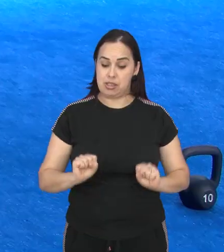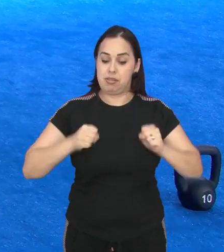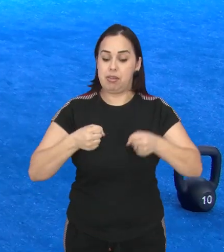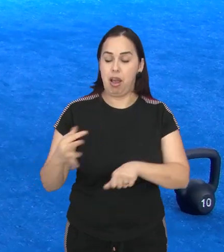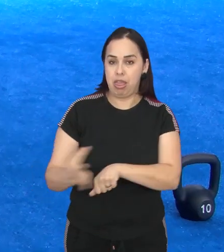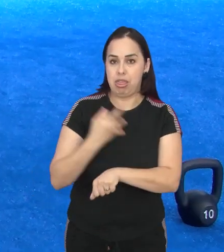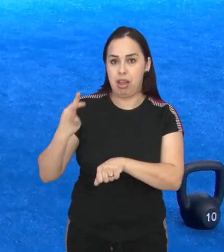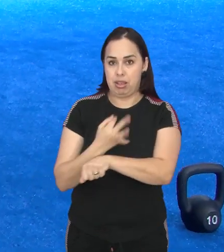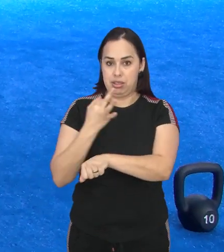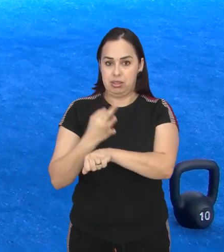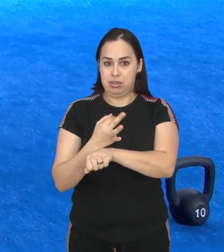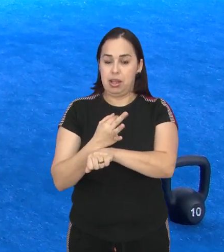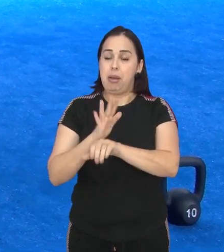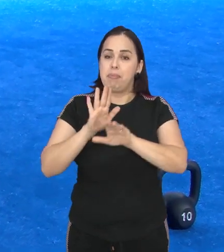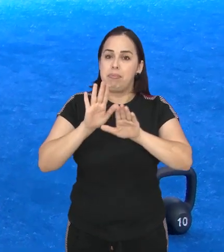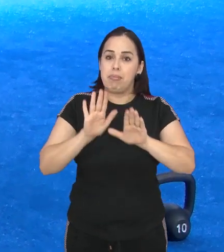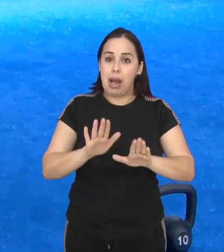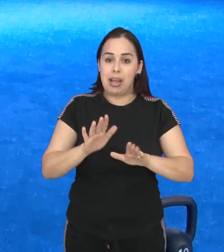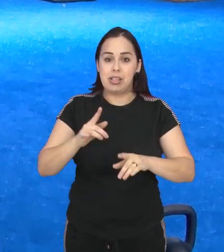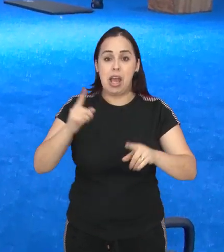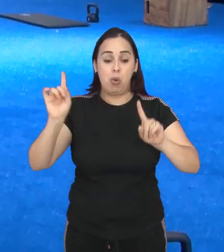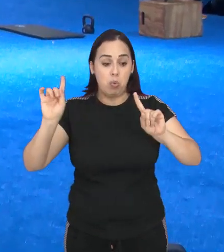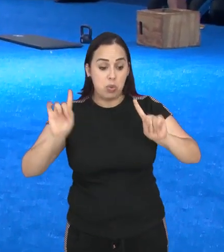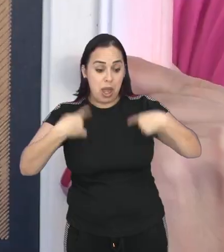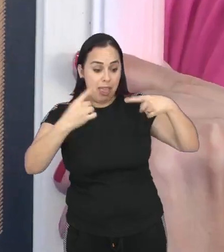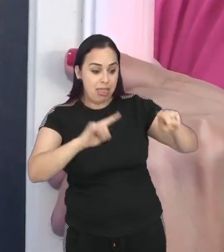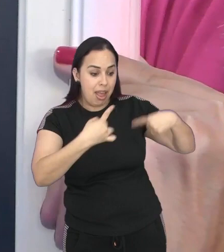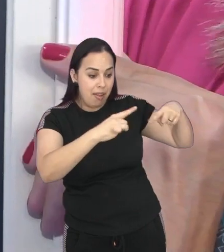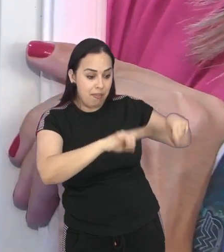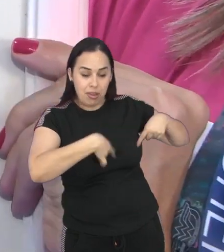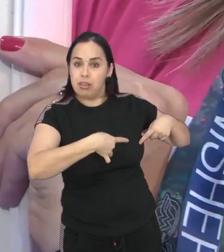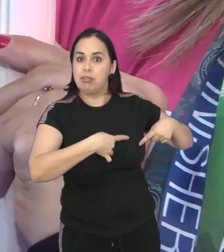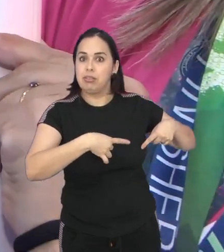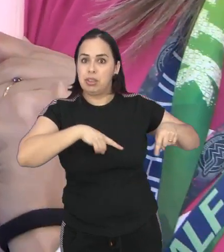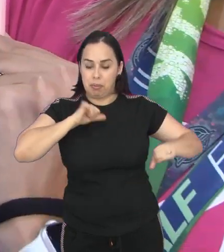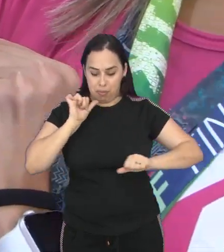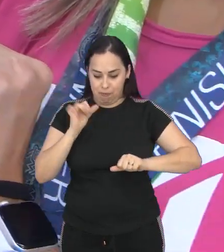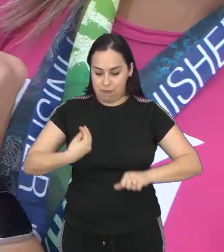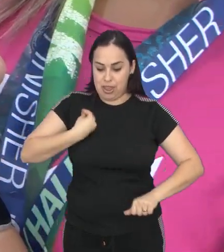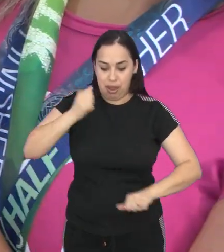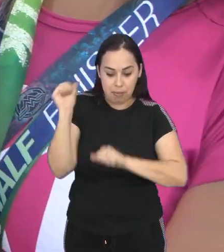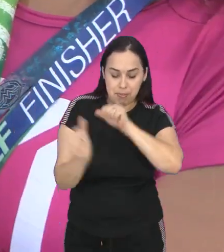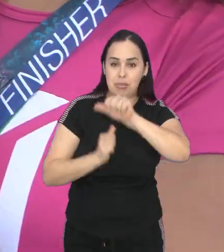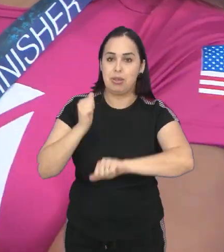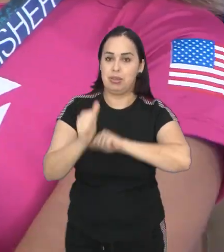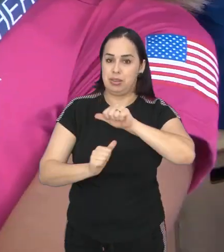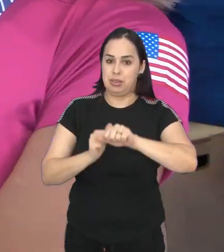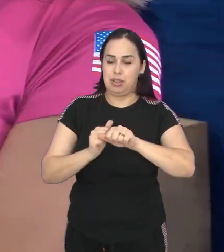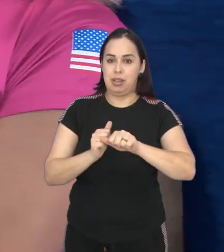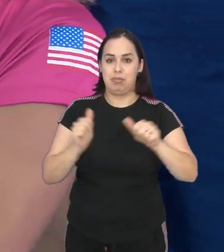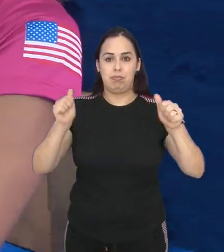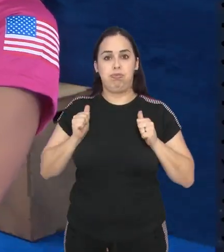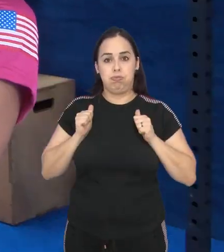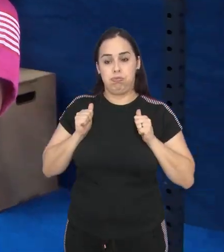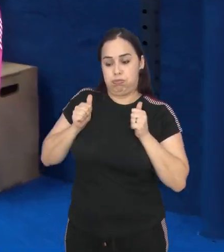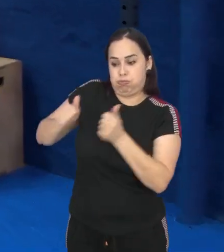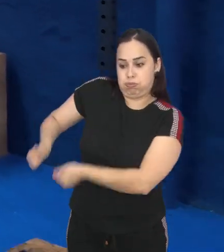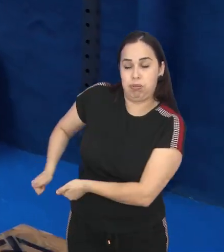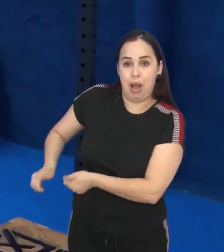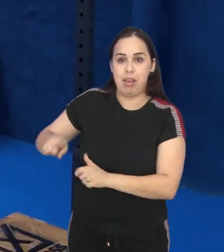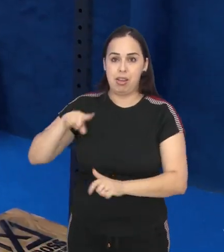é preciso se esforçar para dar o primeiro passo Mas é se desafiando que conseguimos mudar a nossa realidade